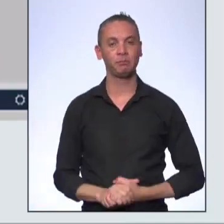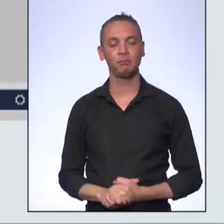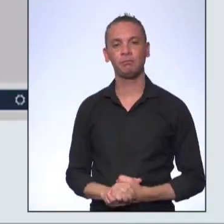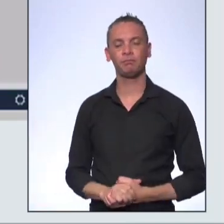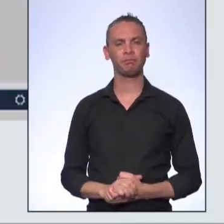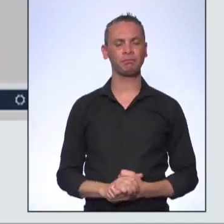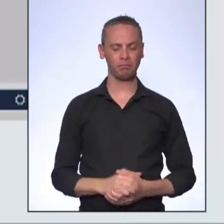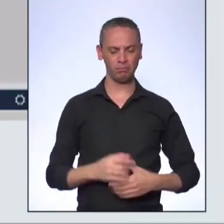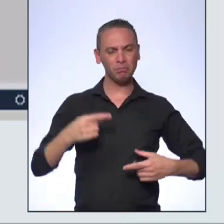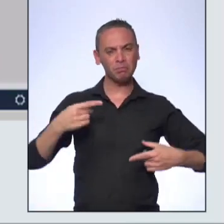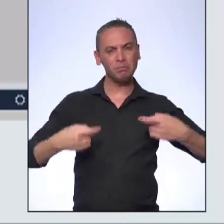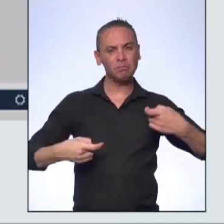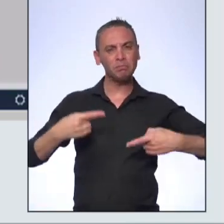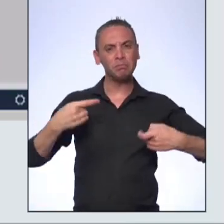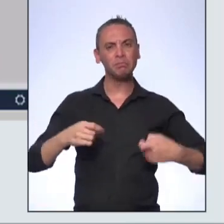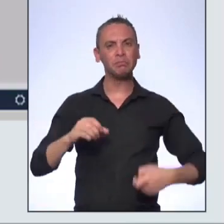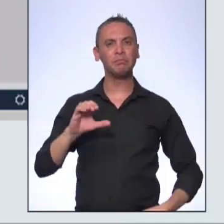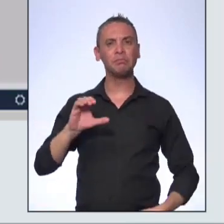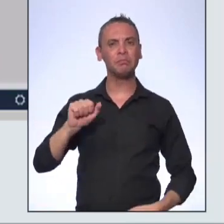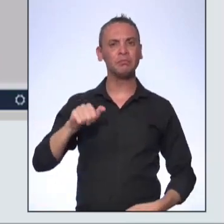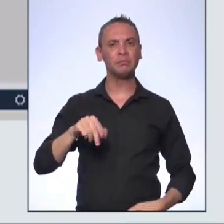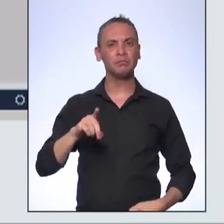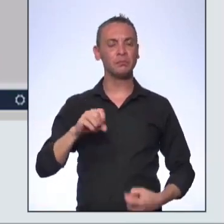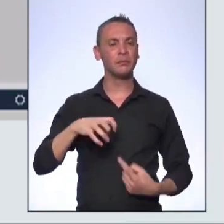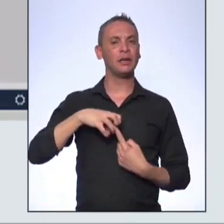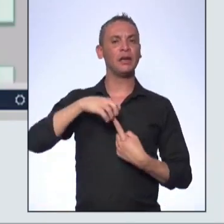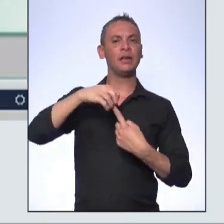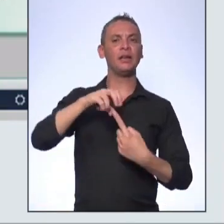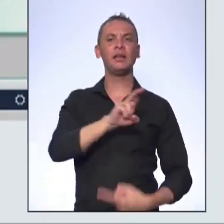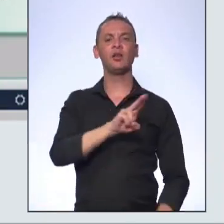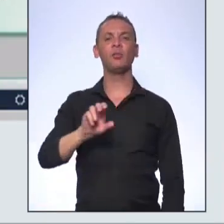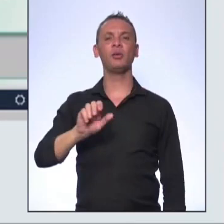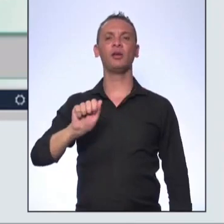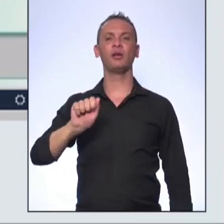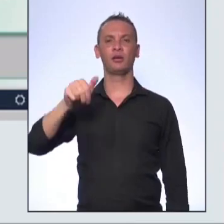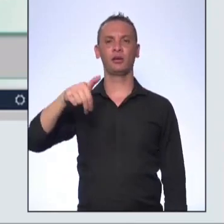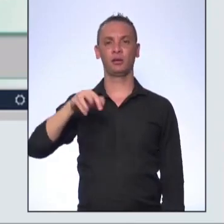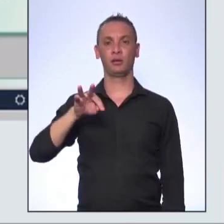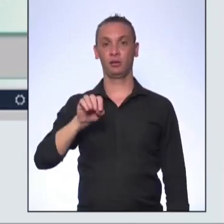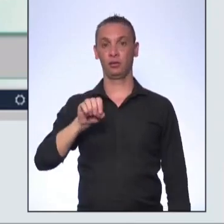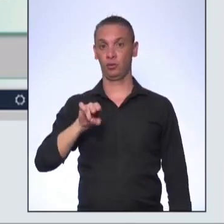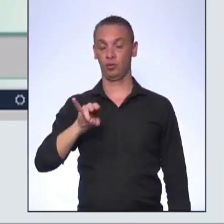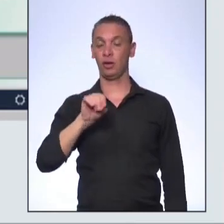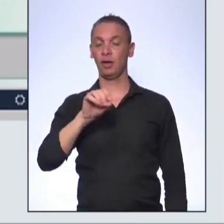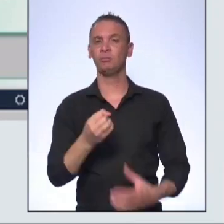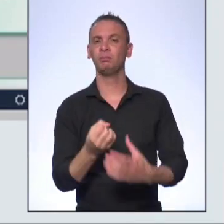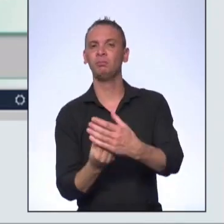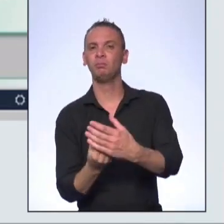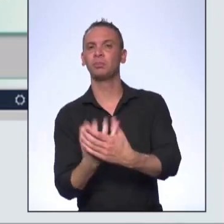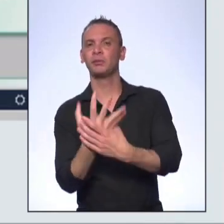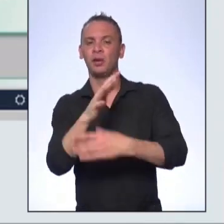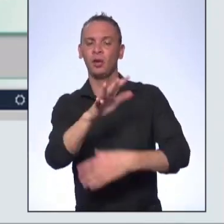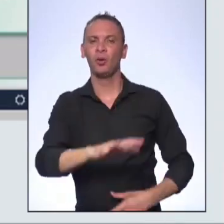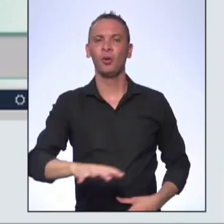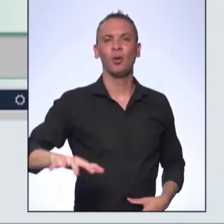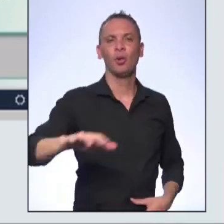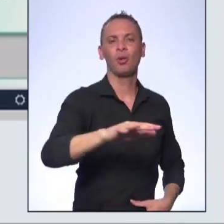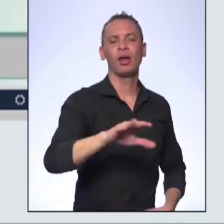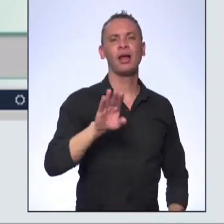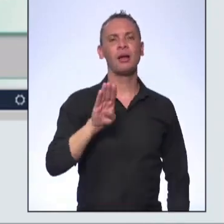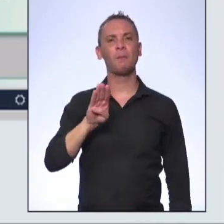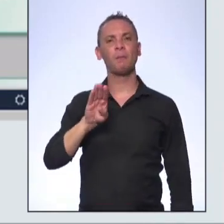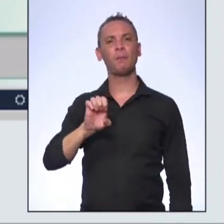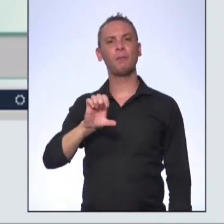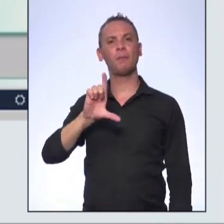A Guerra de Canudos teve como líder Antônio Conselheiro. Ele foi fundador do Arraial de Belo Monte, localizado